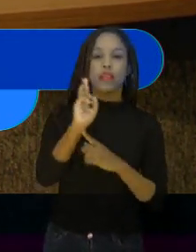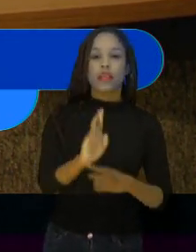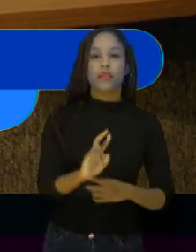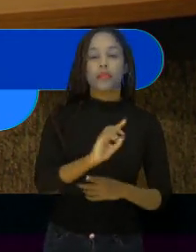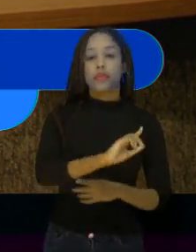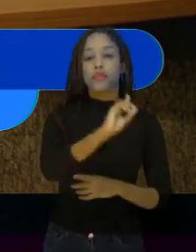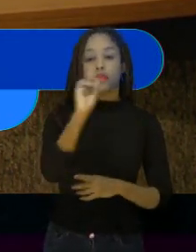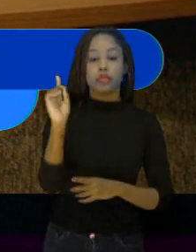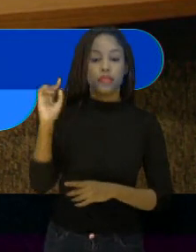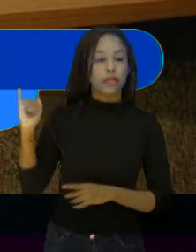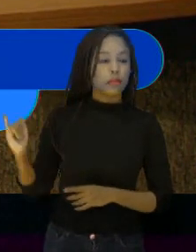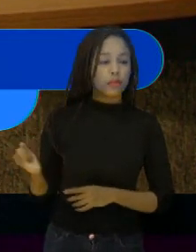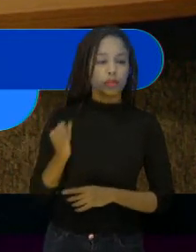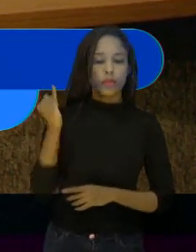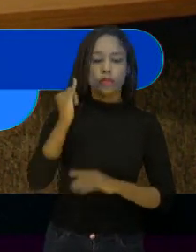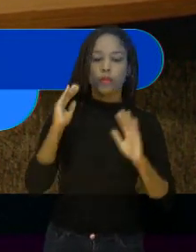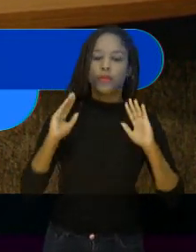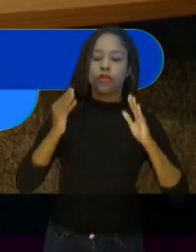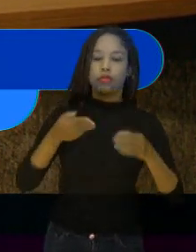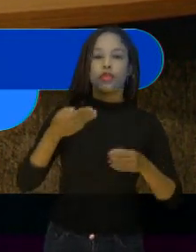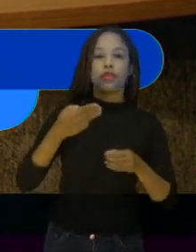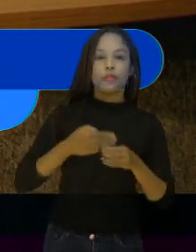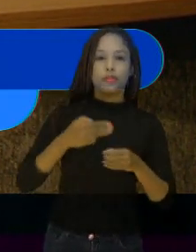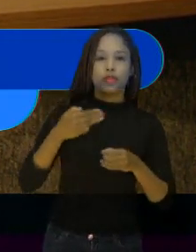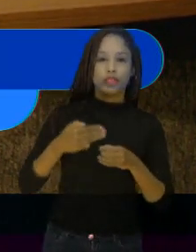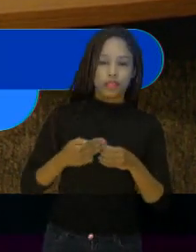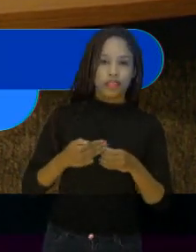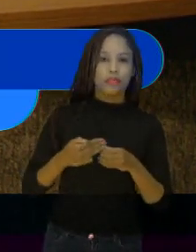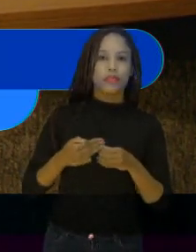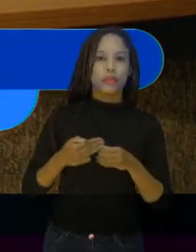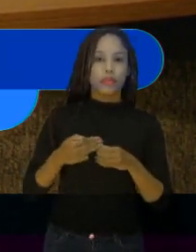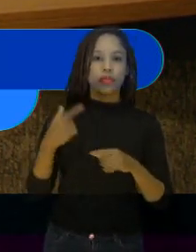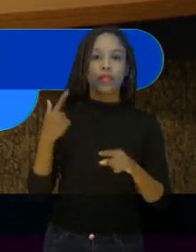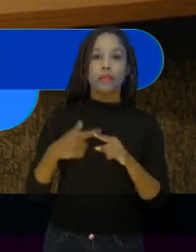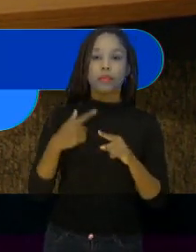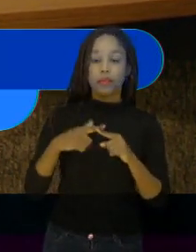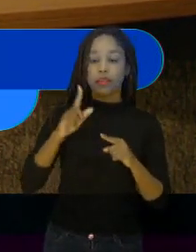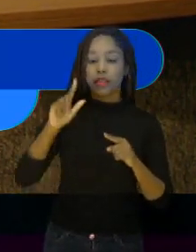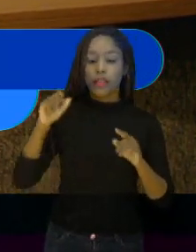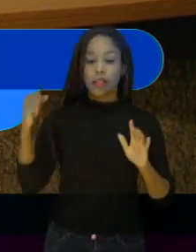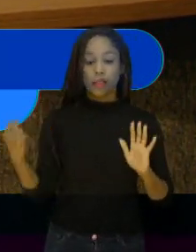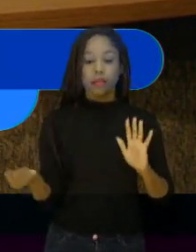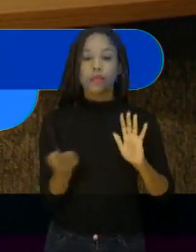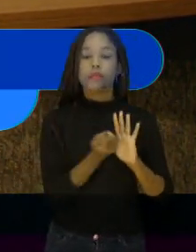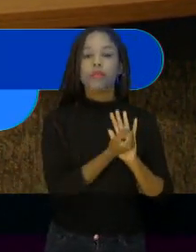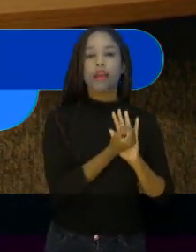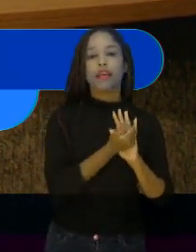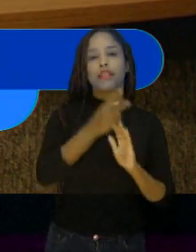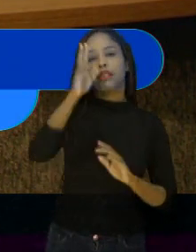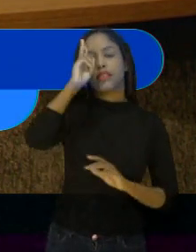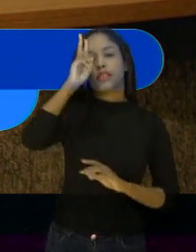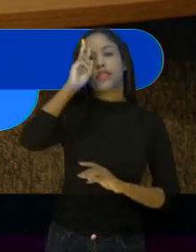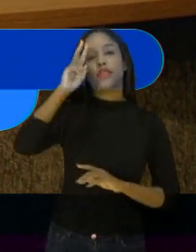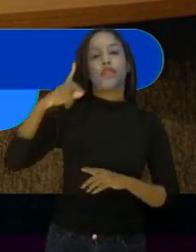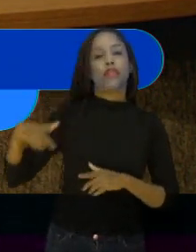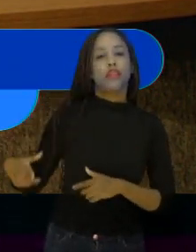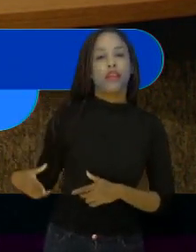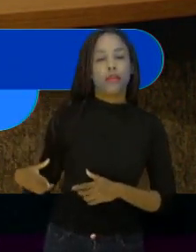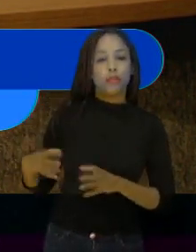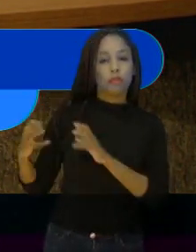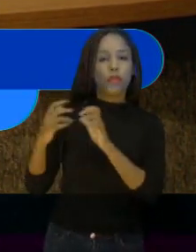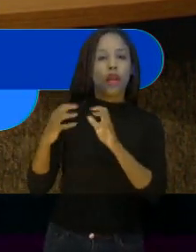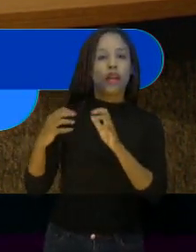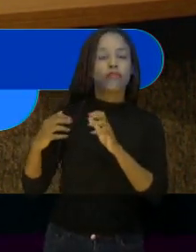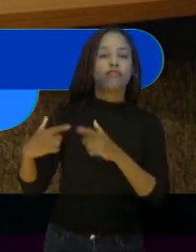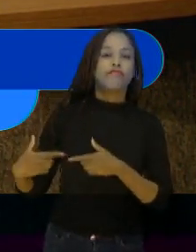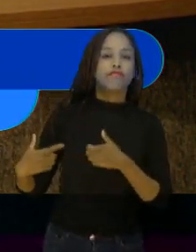data para o município da Vitória de Santo Antão, porque é um marco histórico e comemorativo da Batalha das Tabocas,